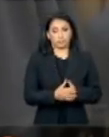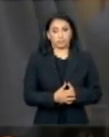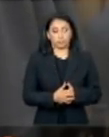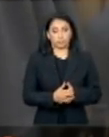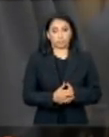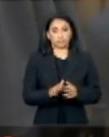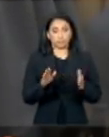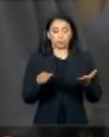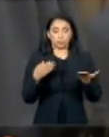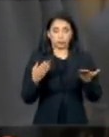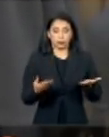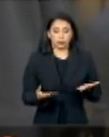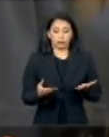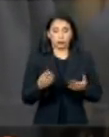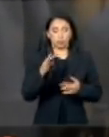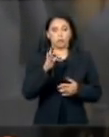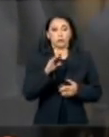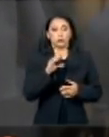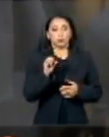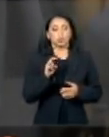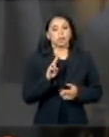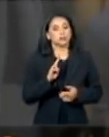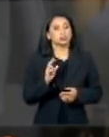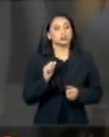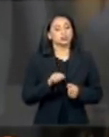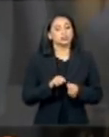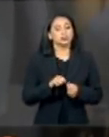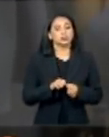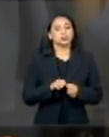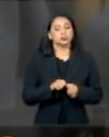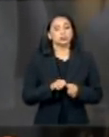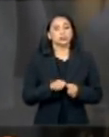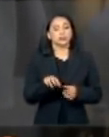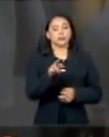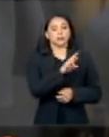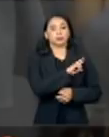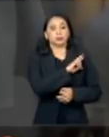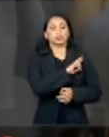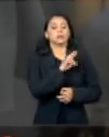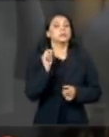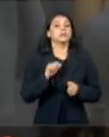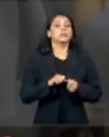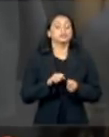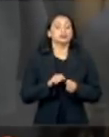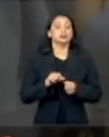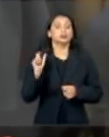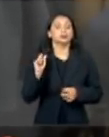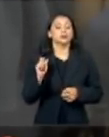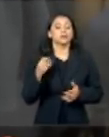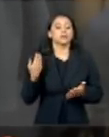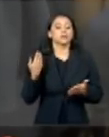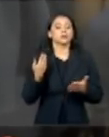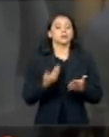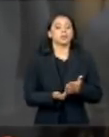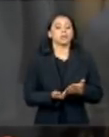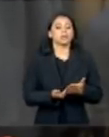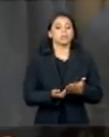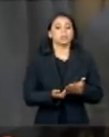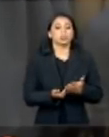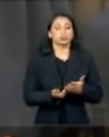talvez do tribunal de contas da união em poder revogar a bel prazer ao bel prazer do prazo o